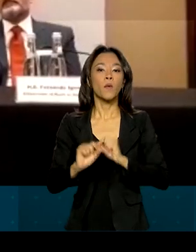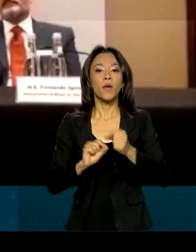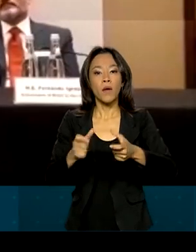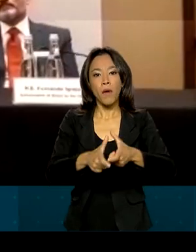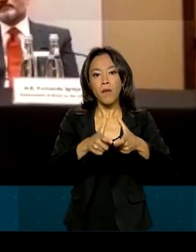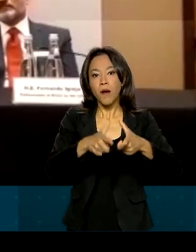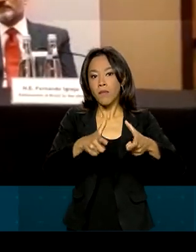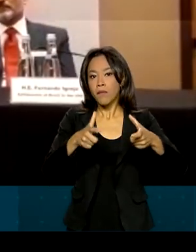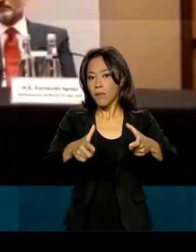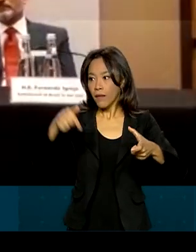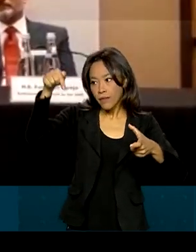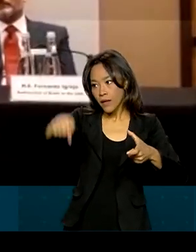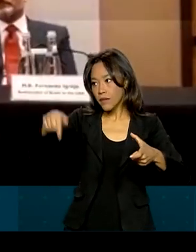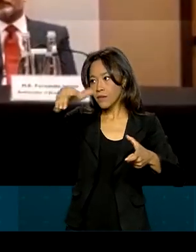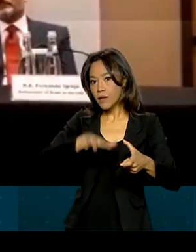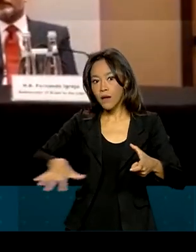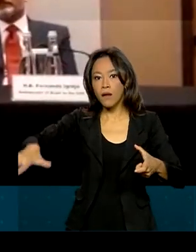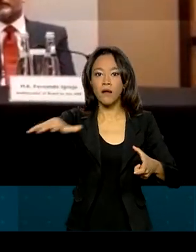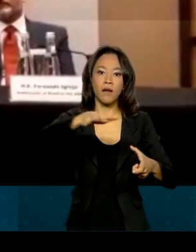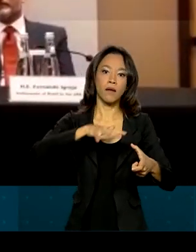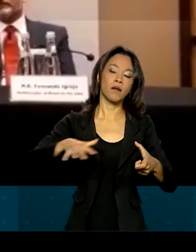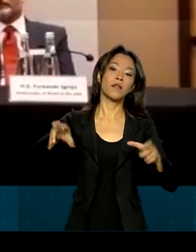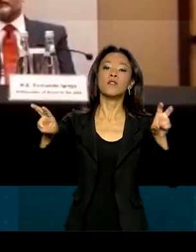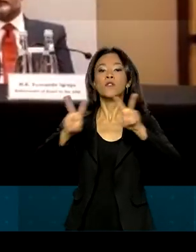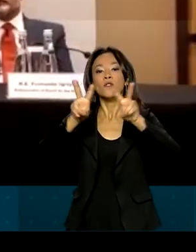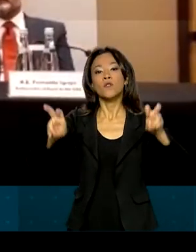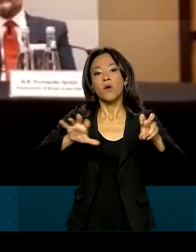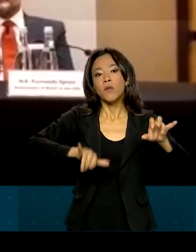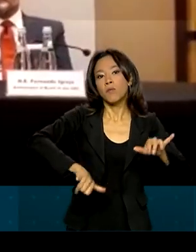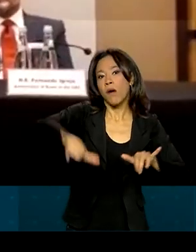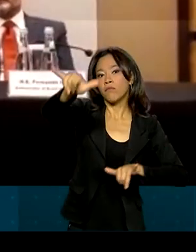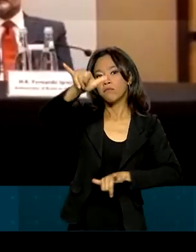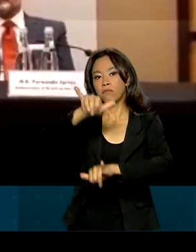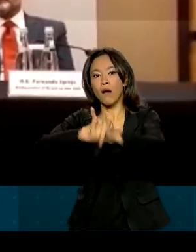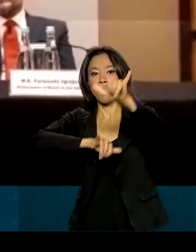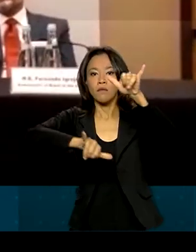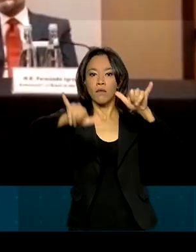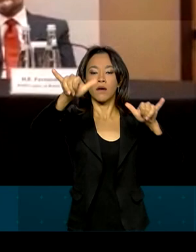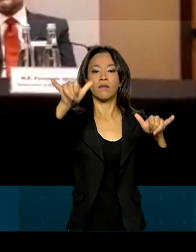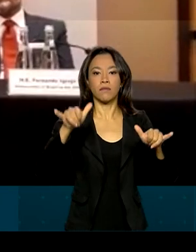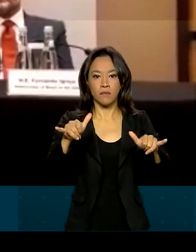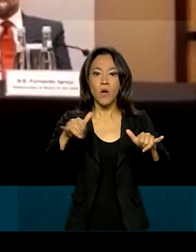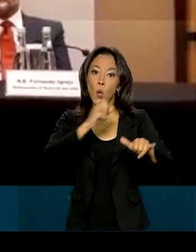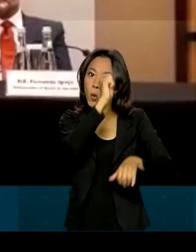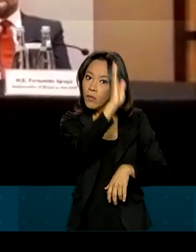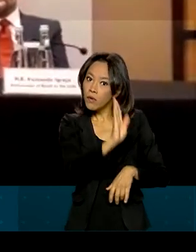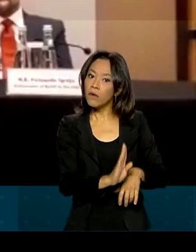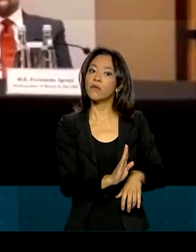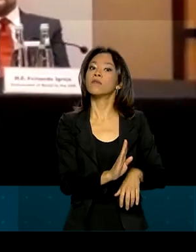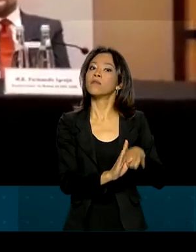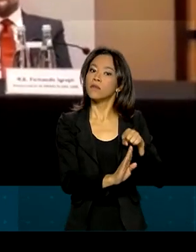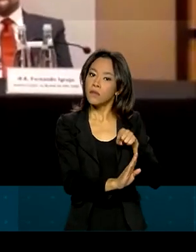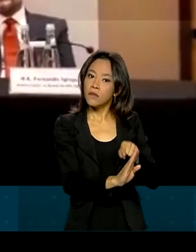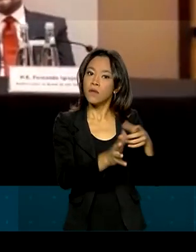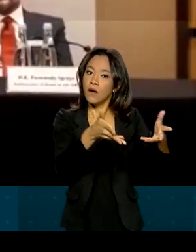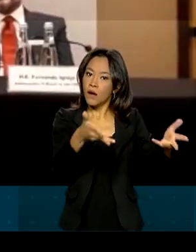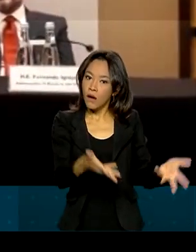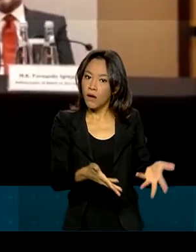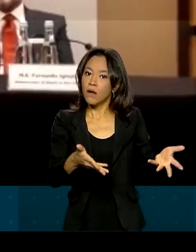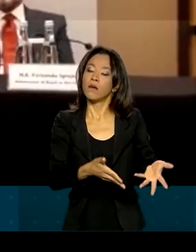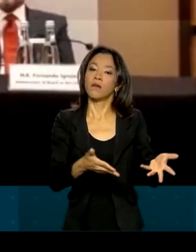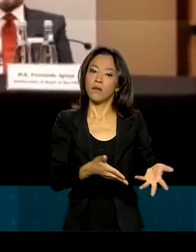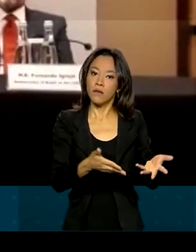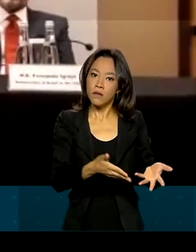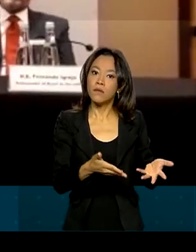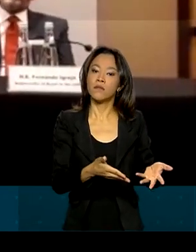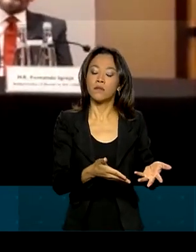aqui nessa região em termos do transporte aéreo. O próprio Brasil, né, hoje, né,